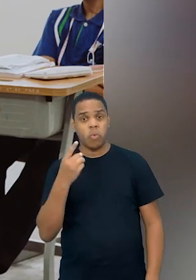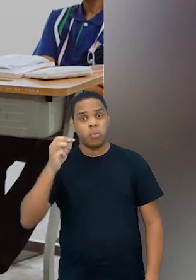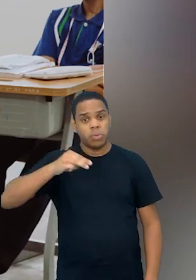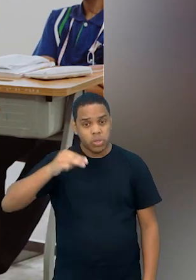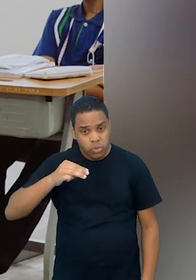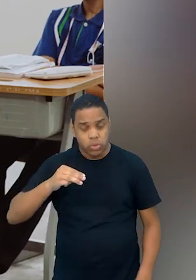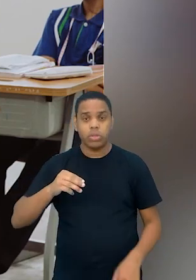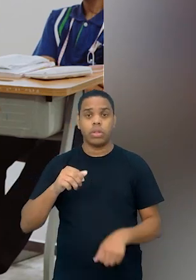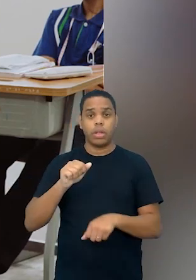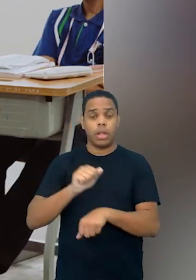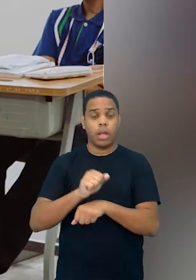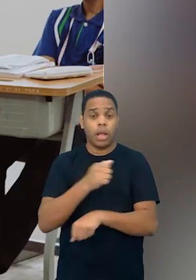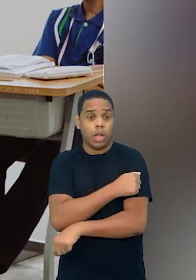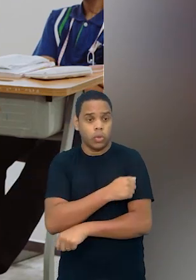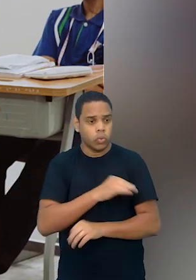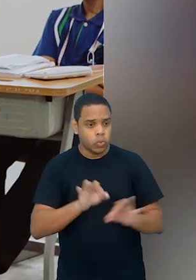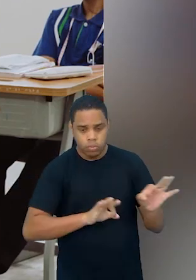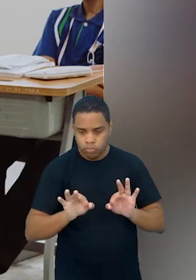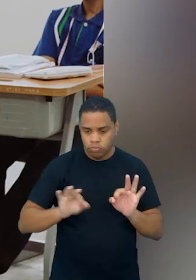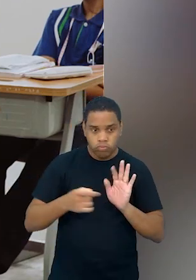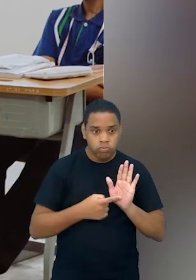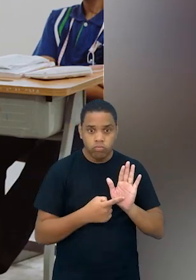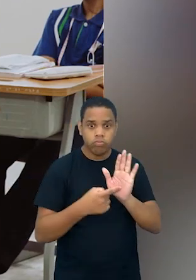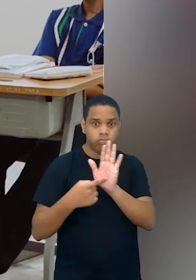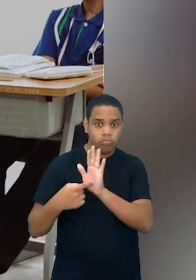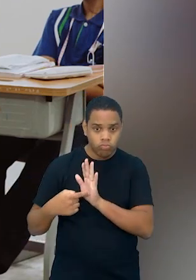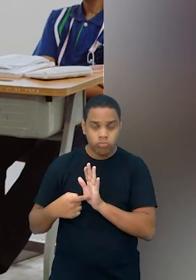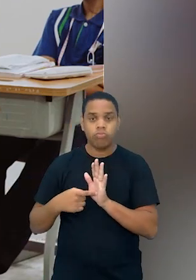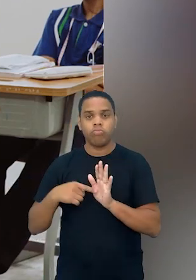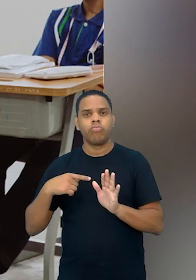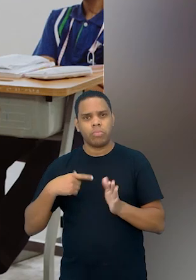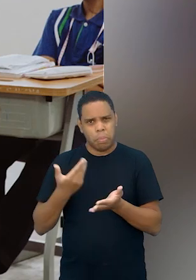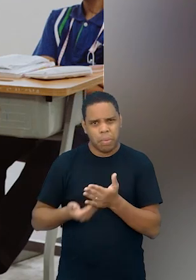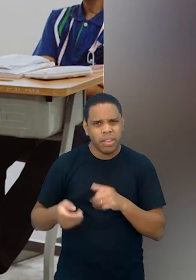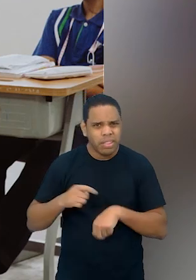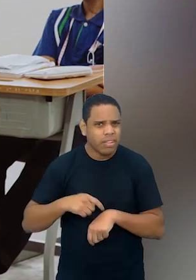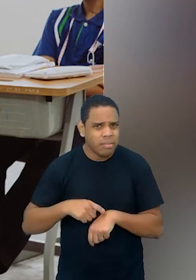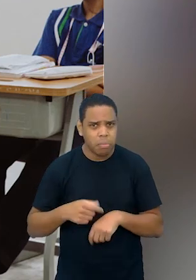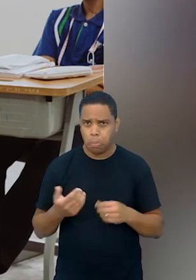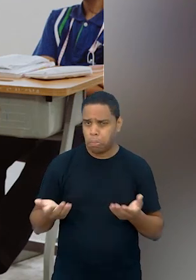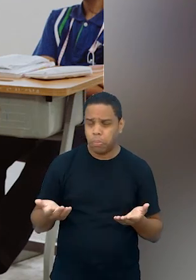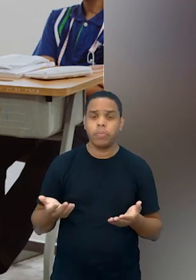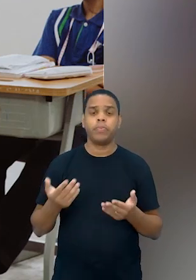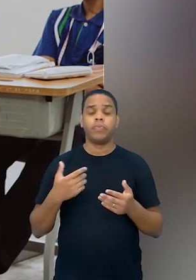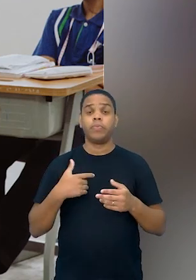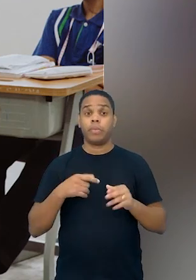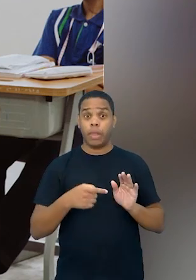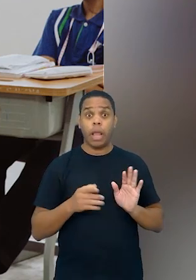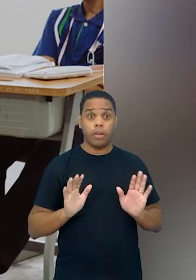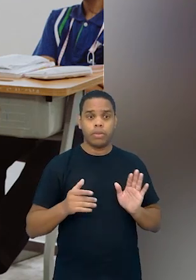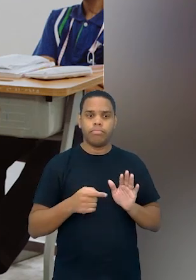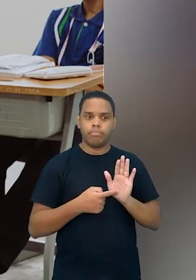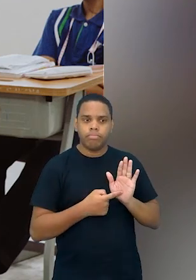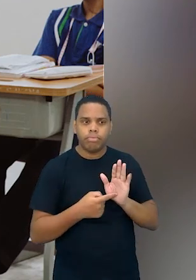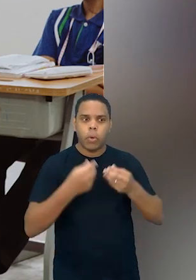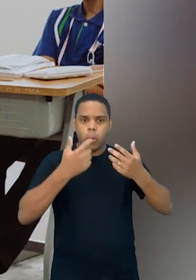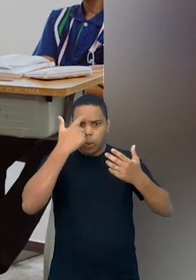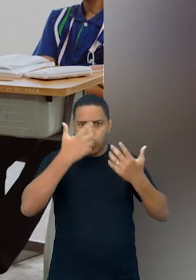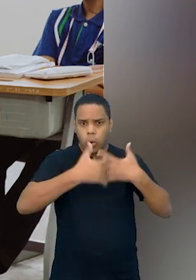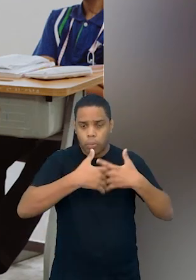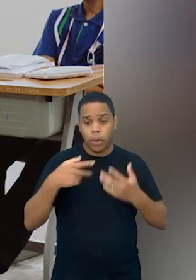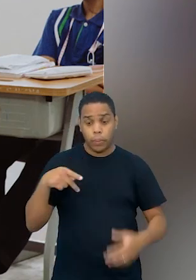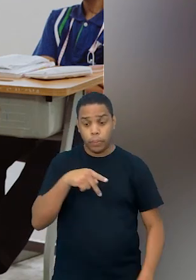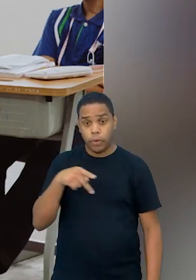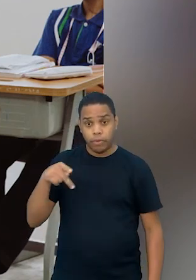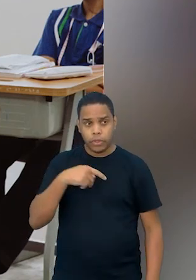enquanto o estudante se organiza para a sua apresentação, são desperdiçados? Enquanto Cadeixa apresentava sua resolução, a